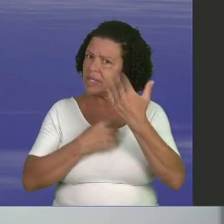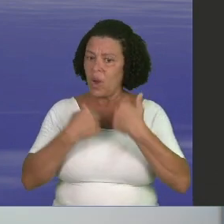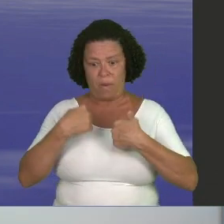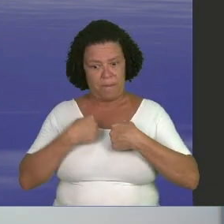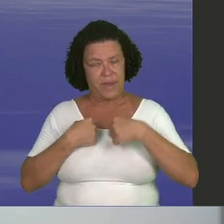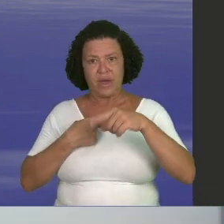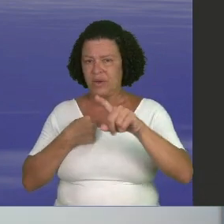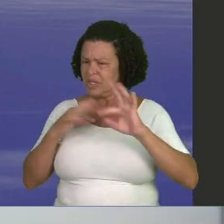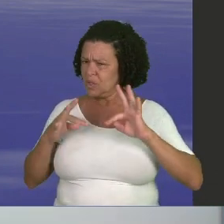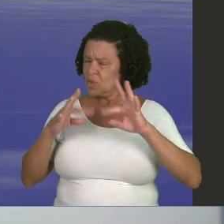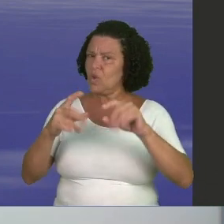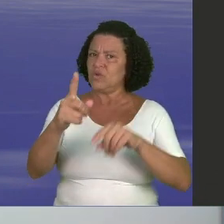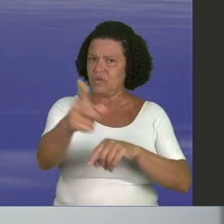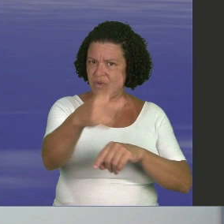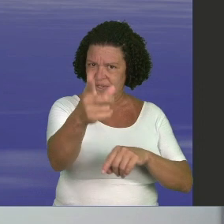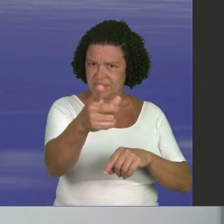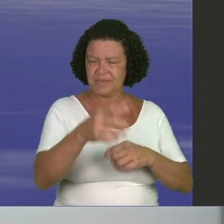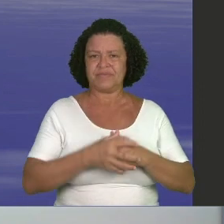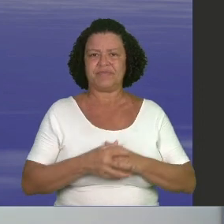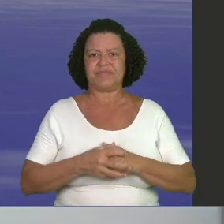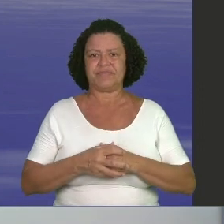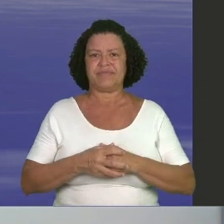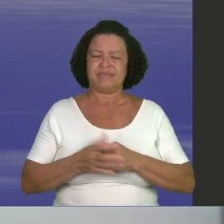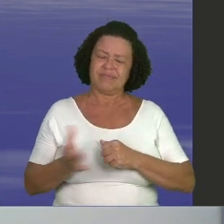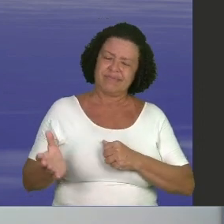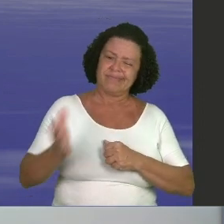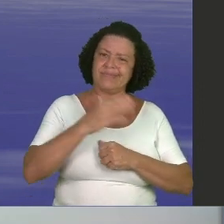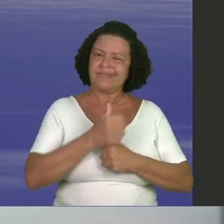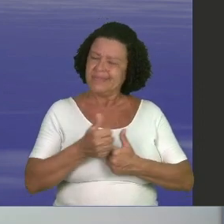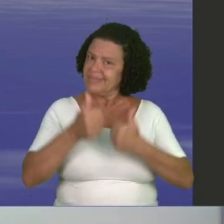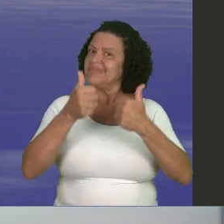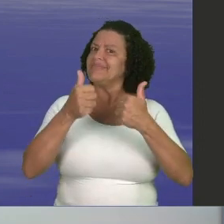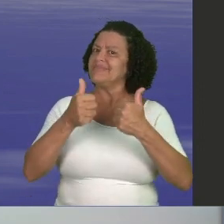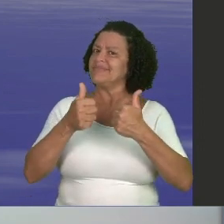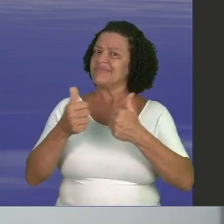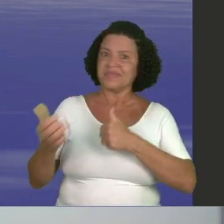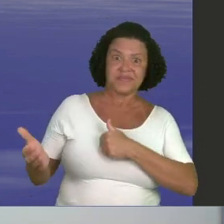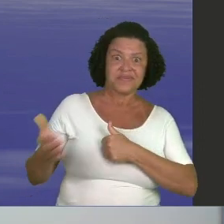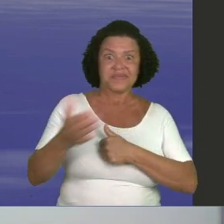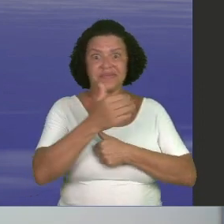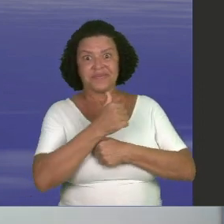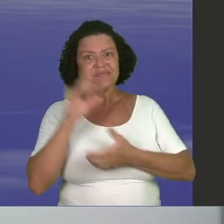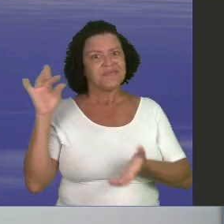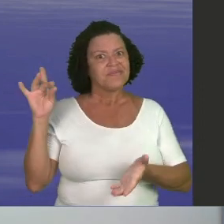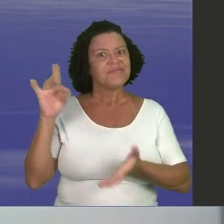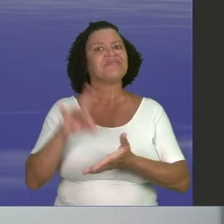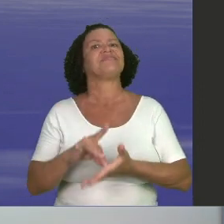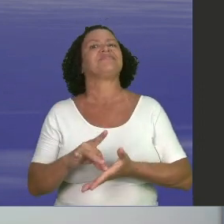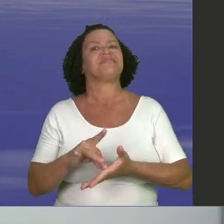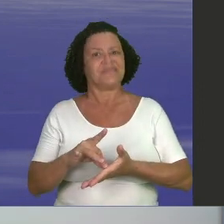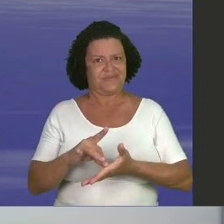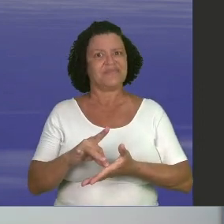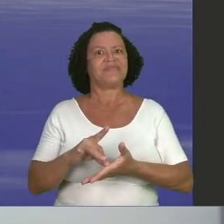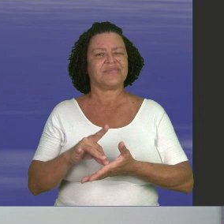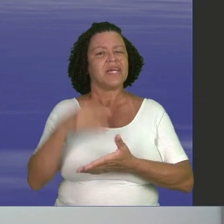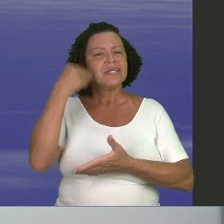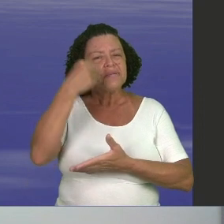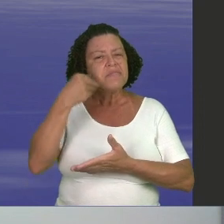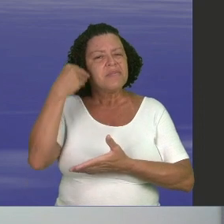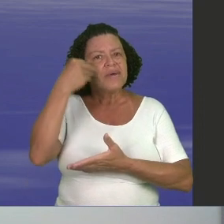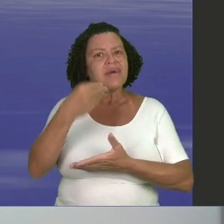e com todos vocês. Vamos nos melhorar. Vamos, de fato, ter uma